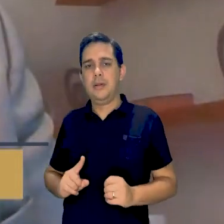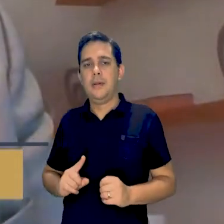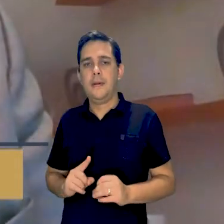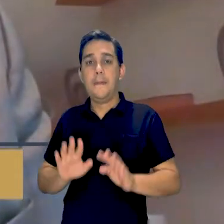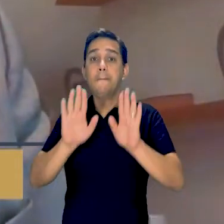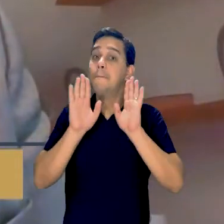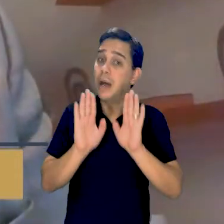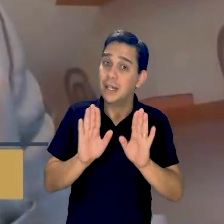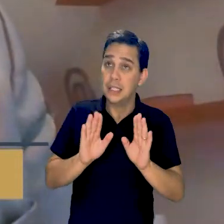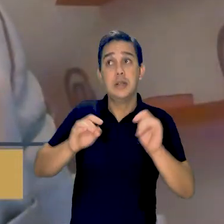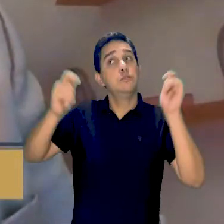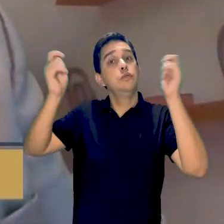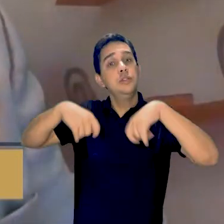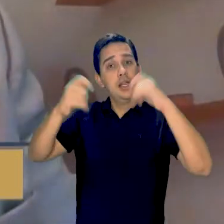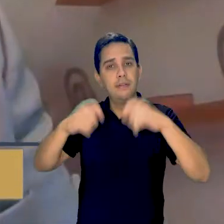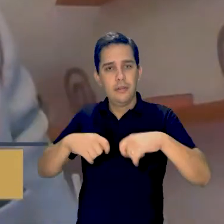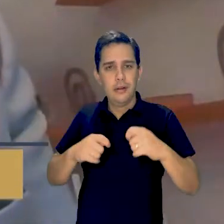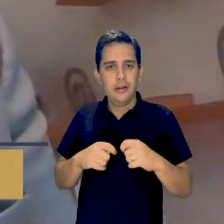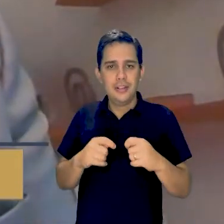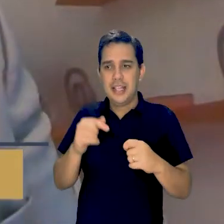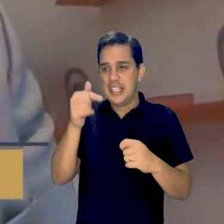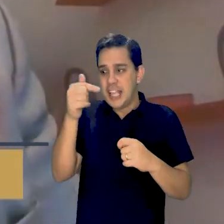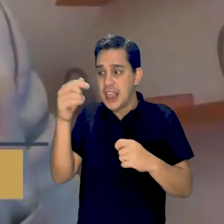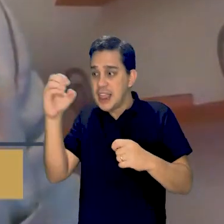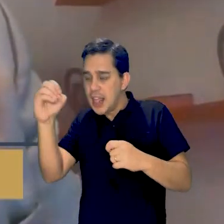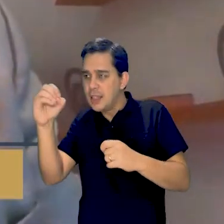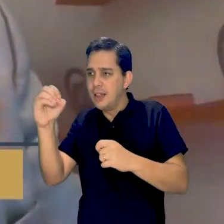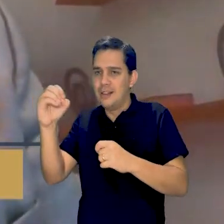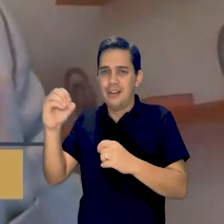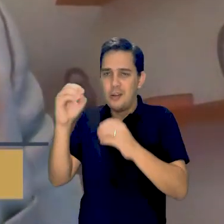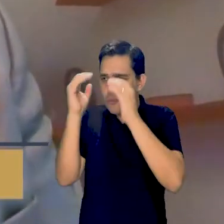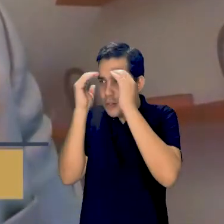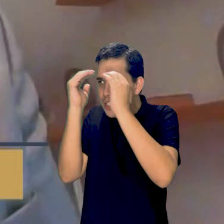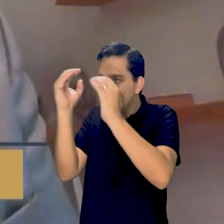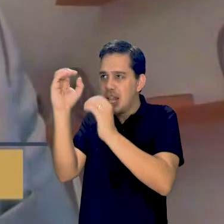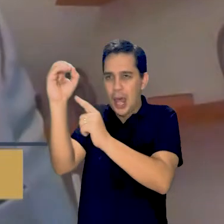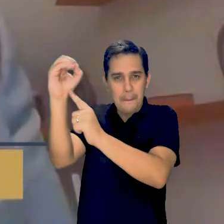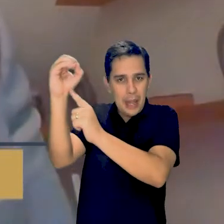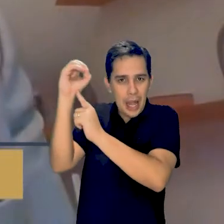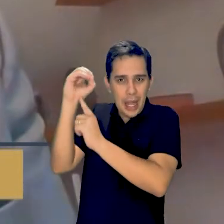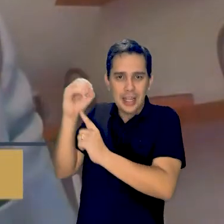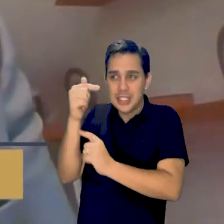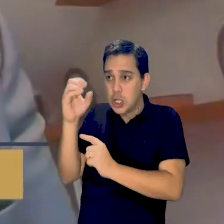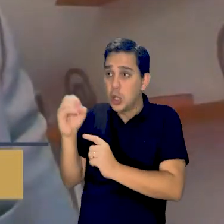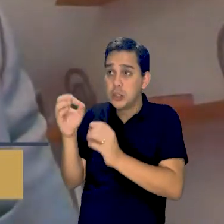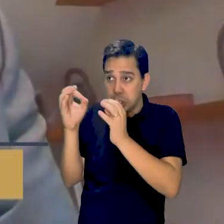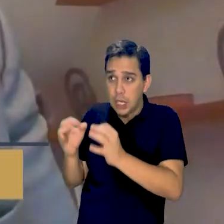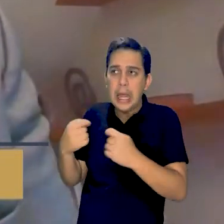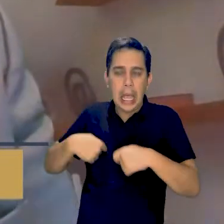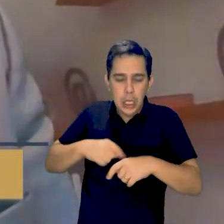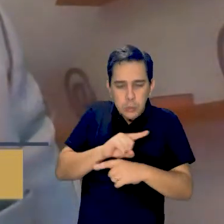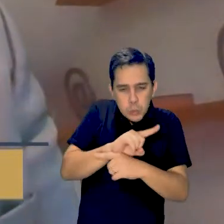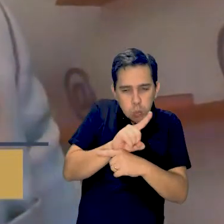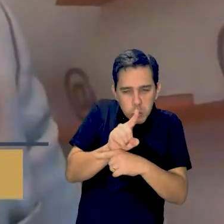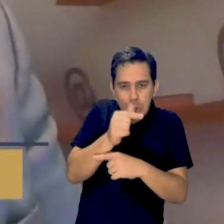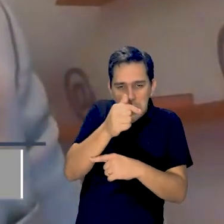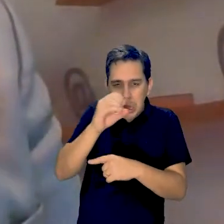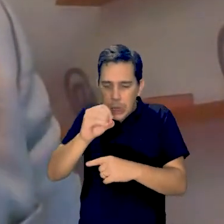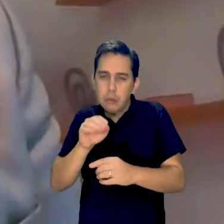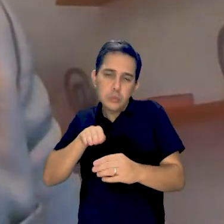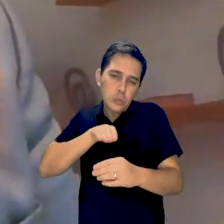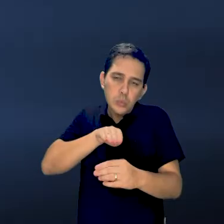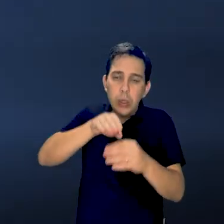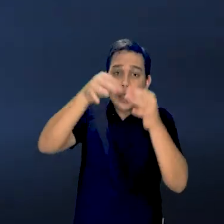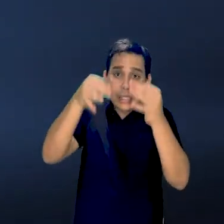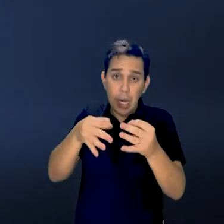existe uma grande possibilidade. E por não ter resguardado esse dever objetivo de cuidado na vida